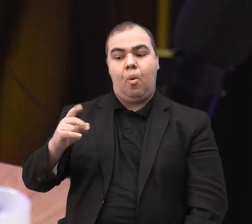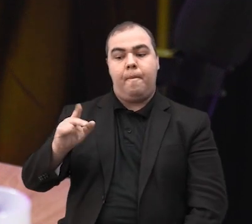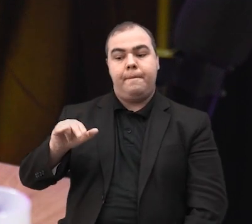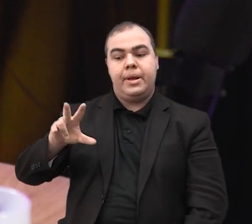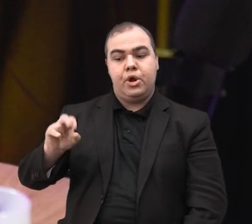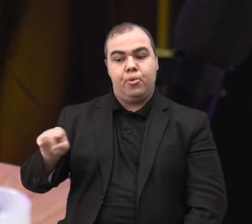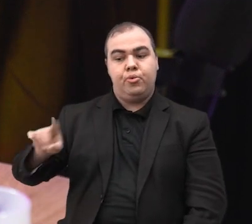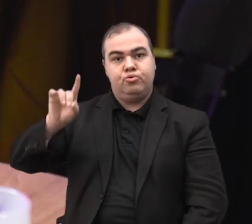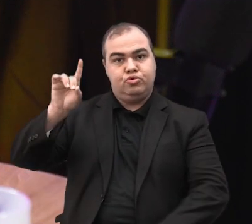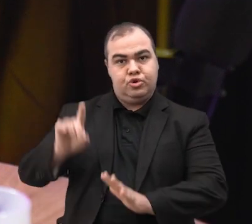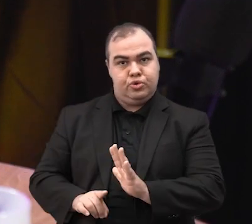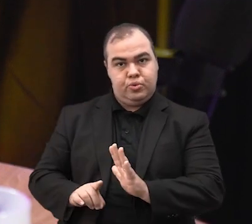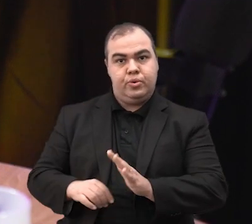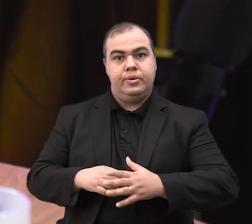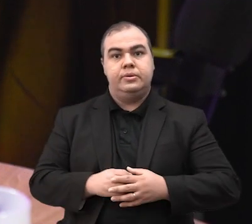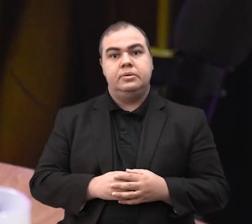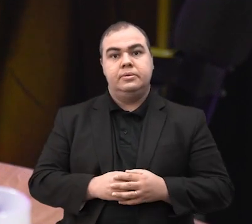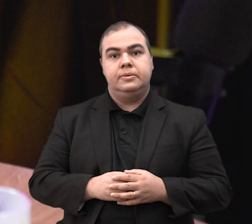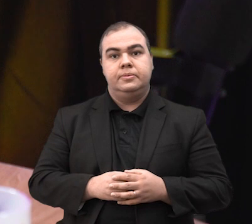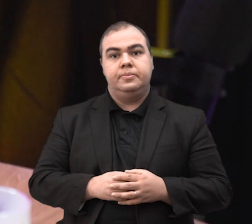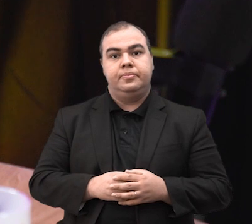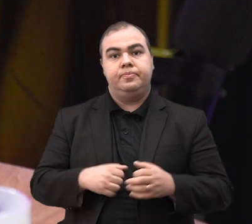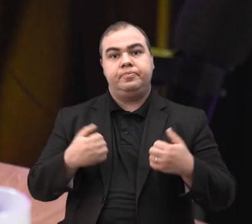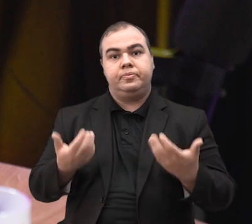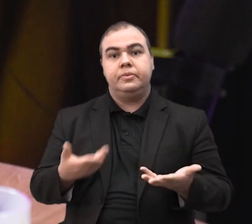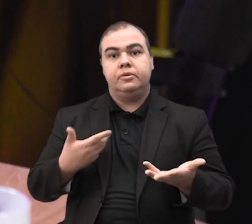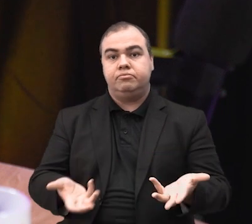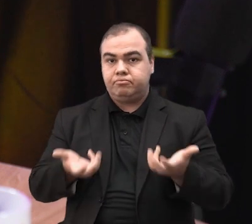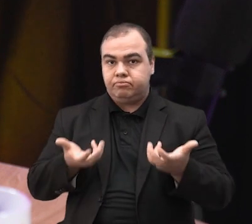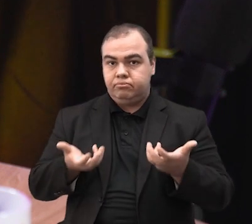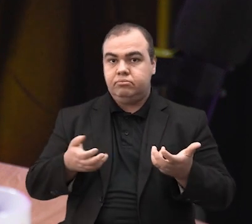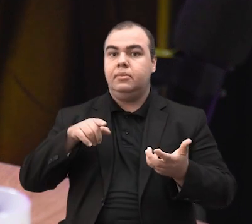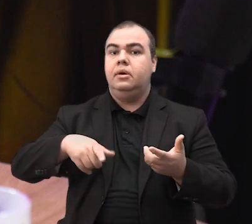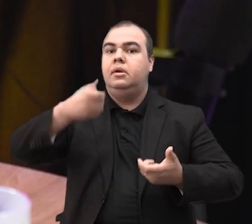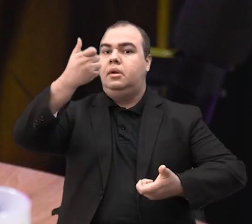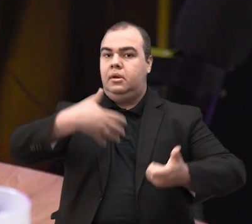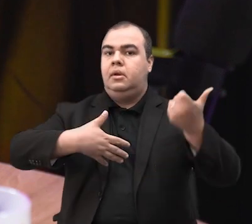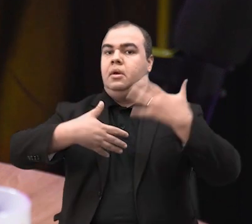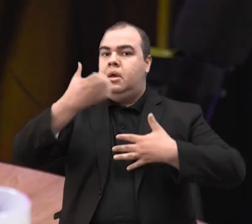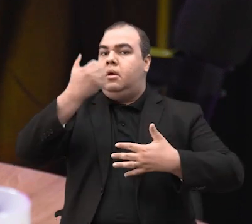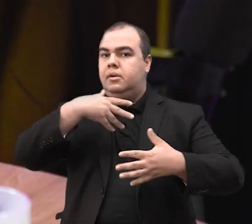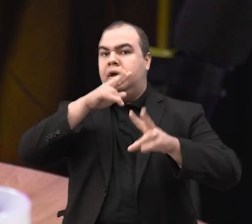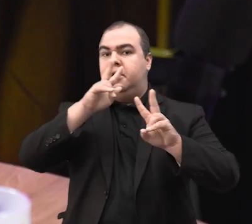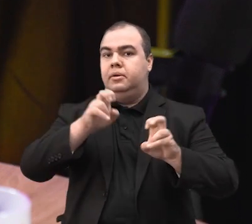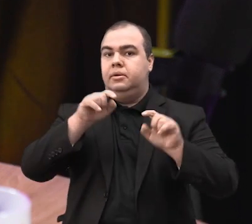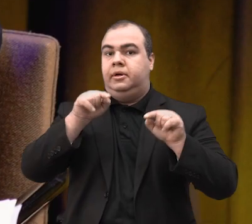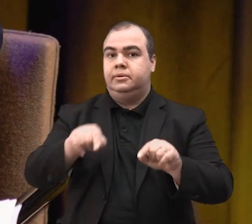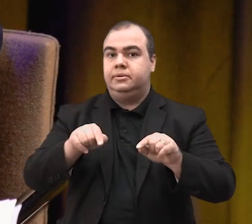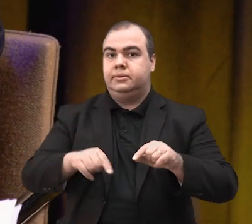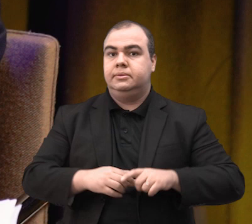Pinho que é o diretor é tão tratando disso então eu queria que que você falasse um pouco disso perfeito